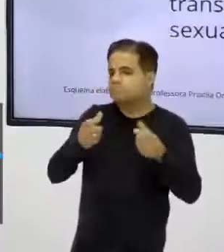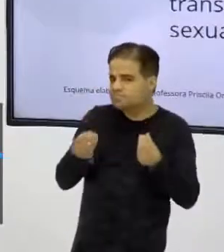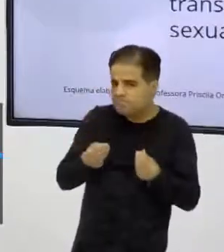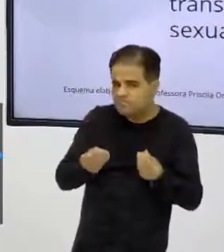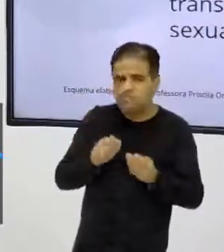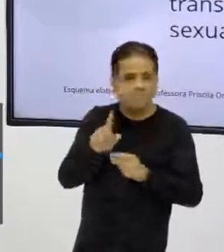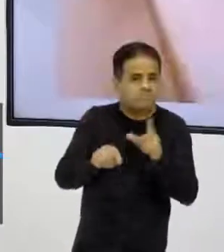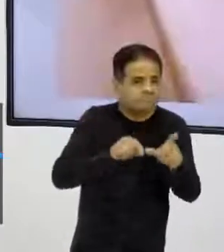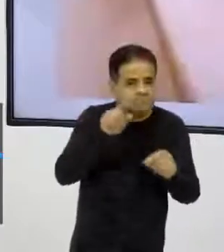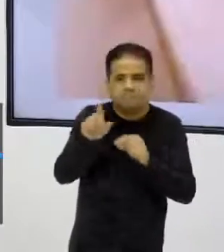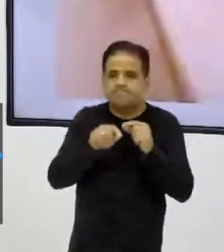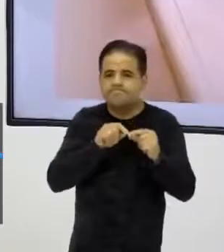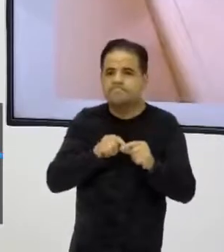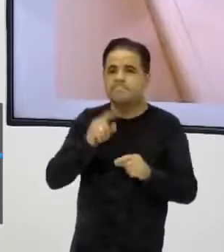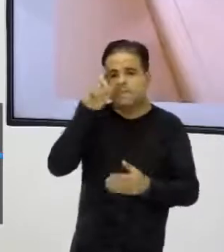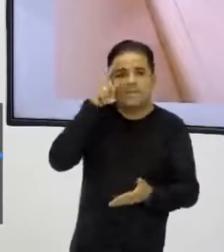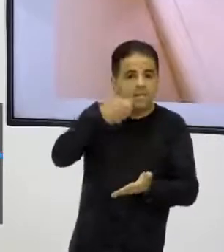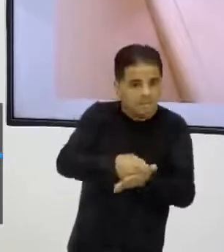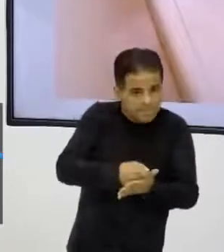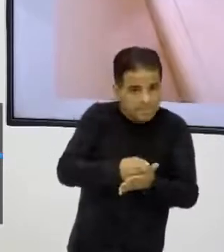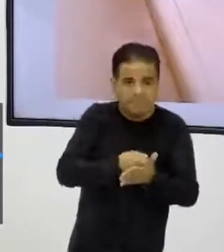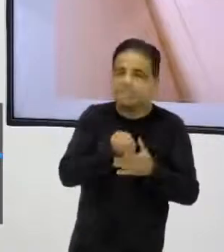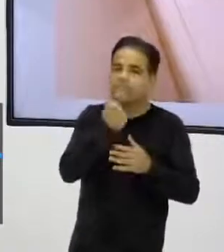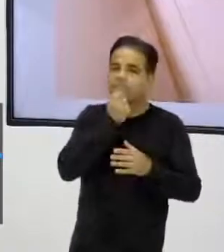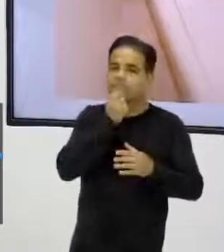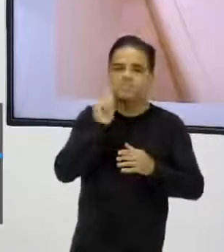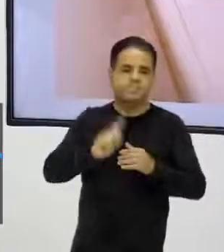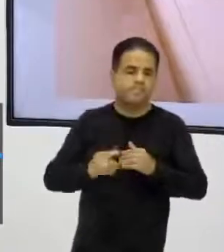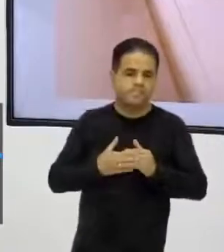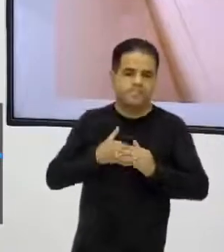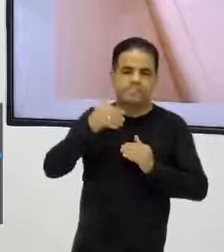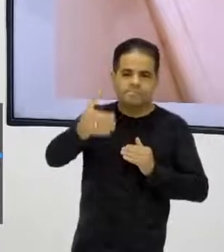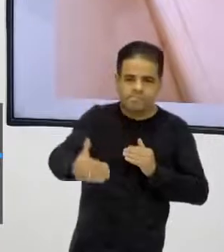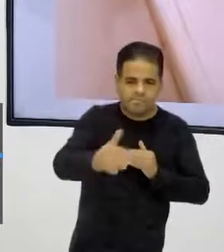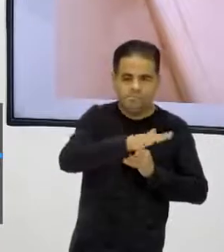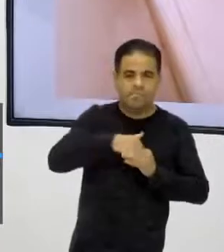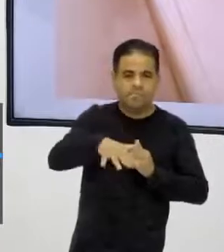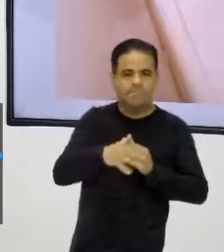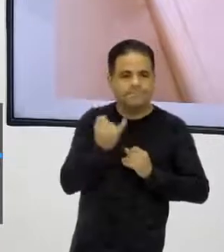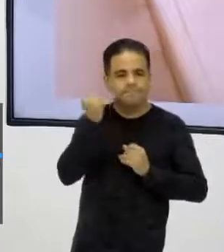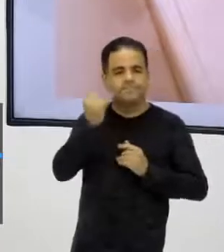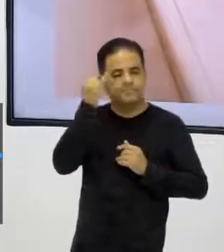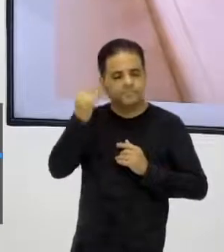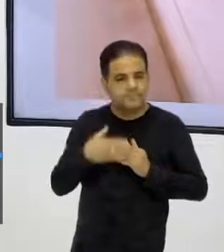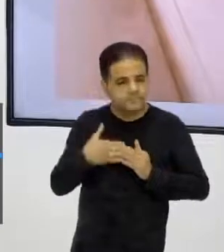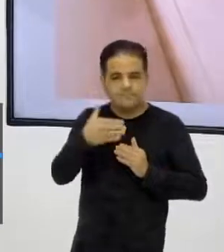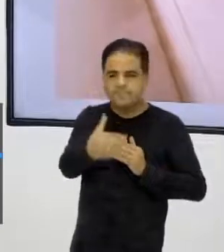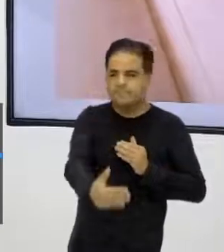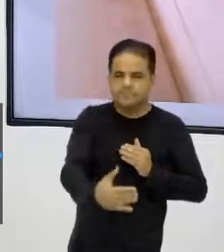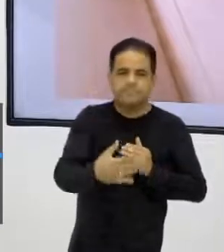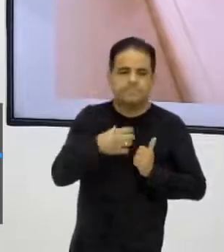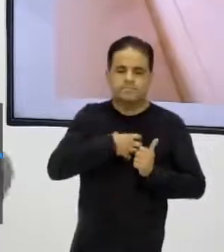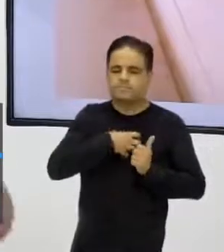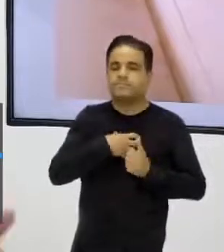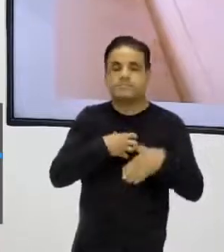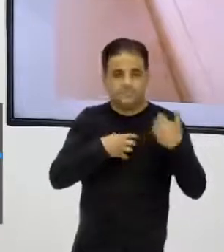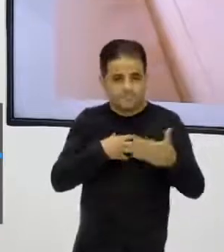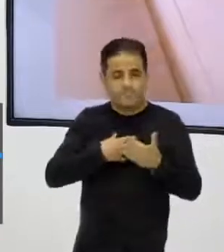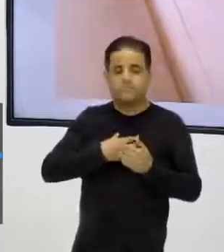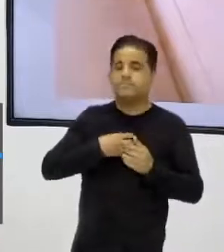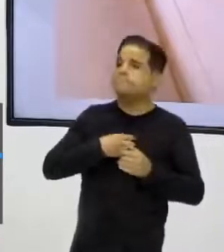a seleção natural que determina, não, né? Você tem outras questões fundamentais aí que vai auxiliando também a